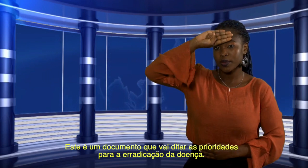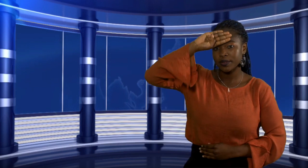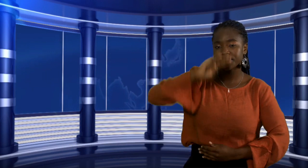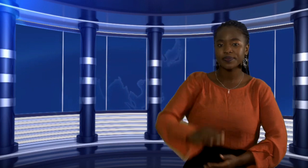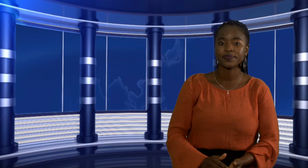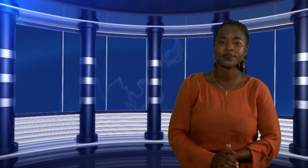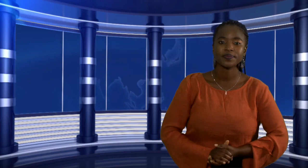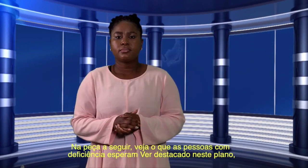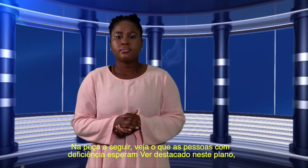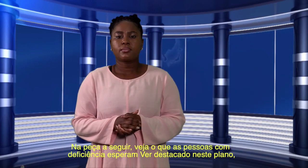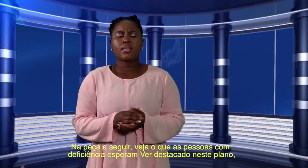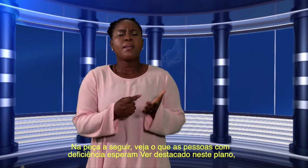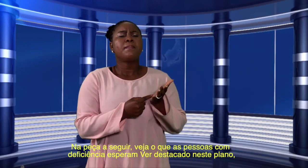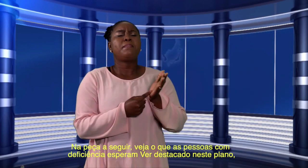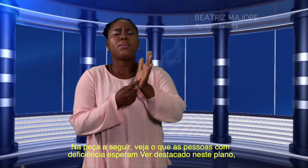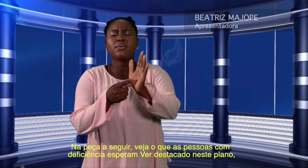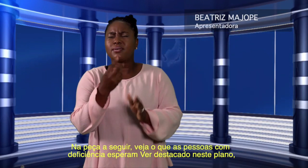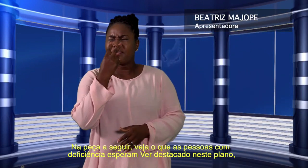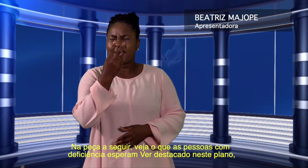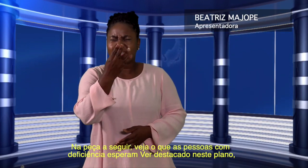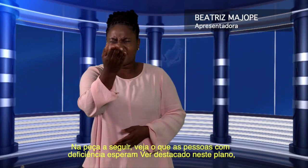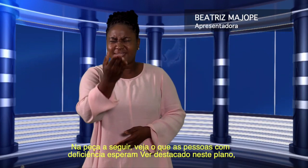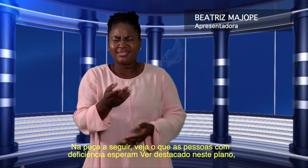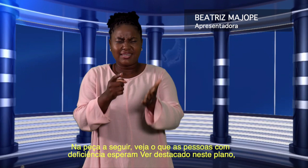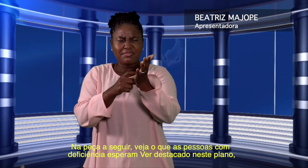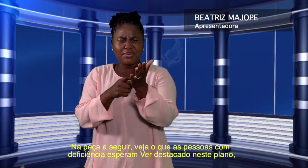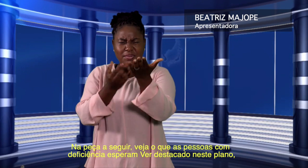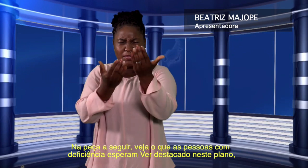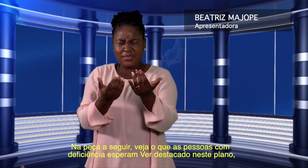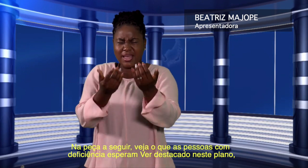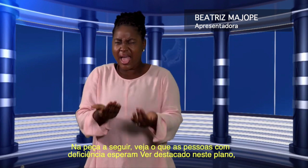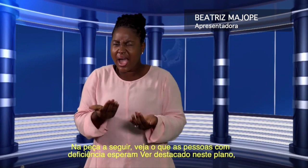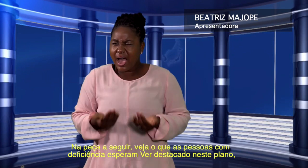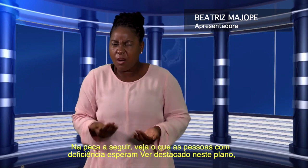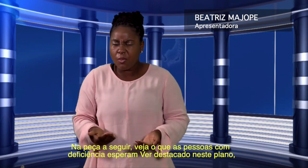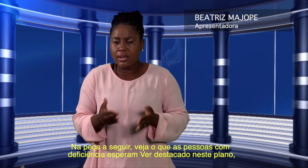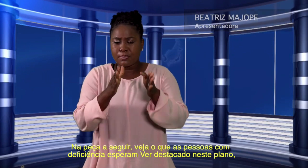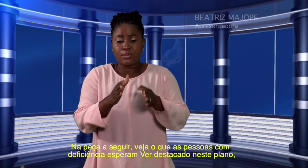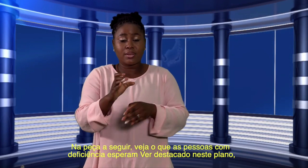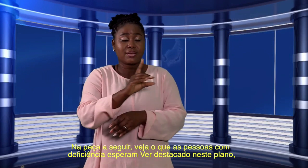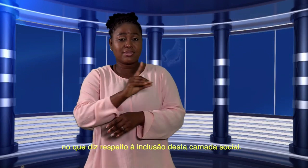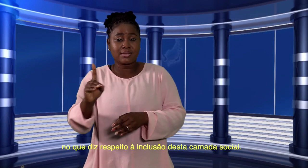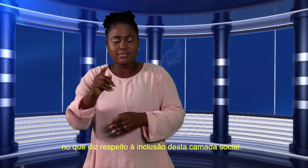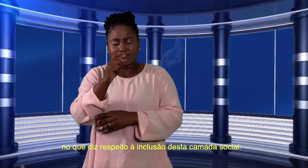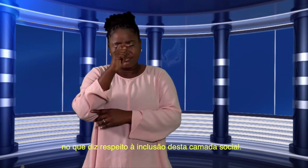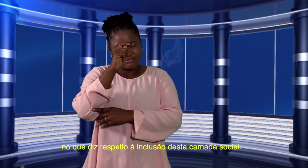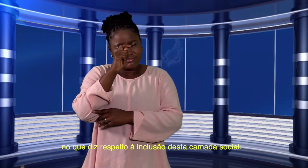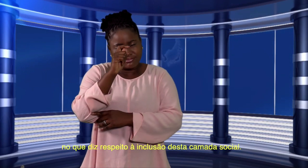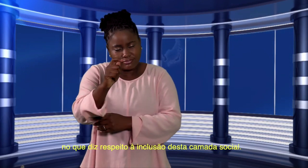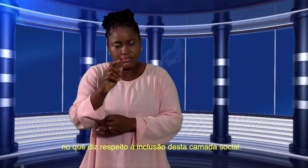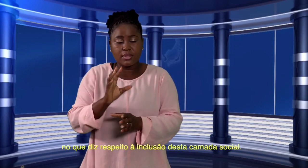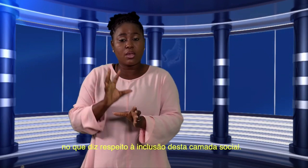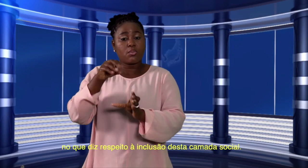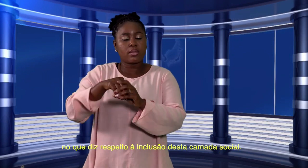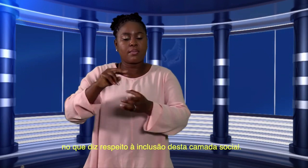doença. Na peça a seguir, vejam o que as pessoas com deficiência esperam ver destacado neste plano no que